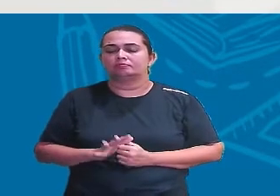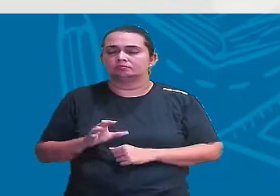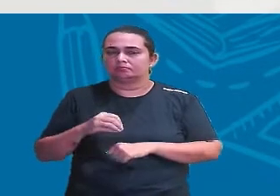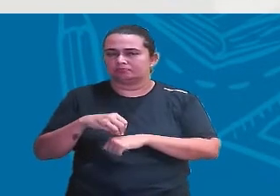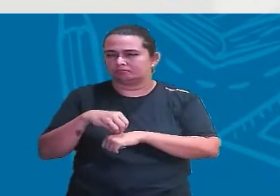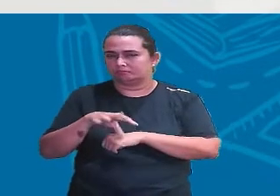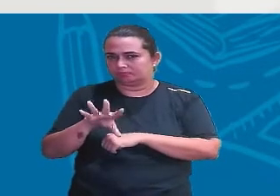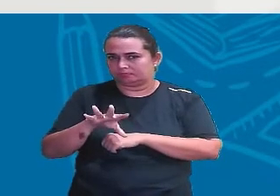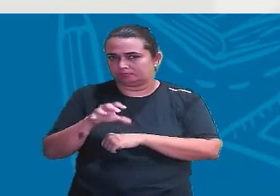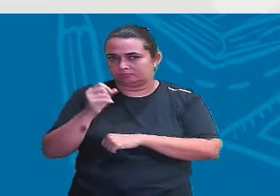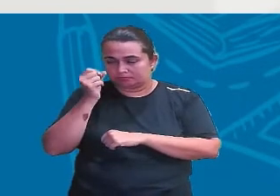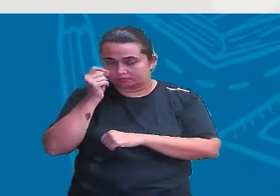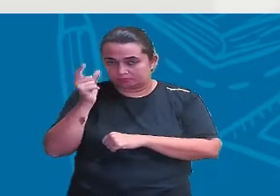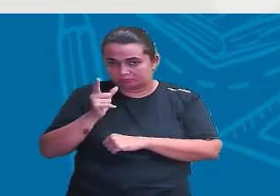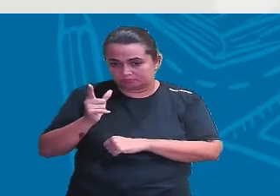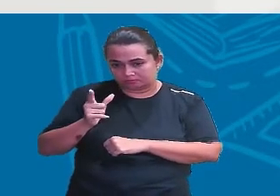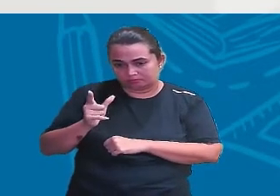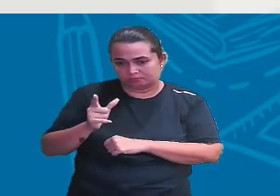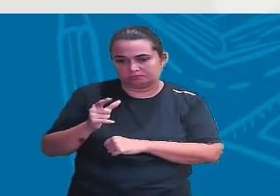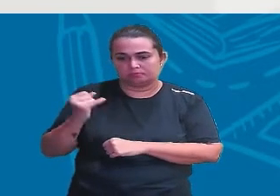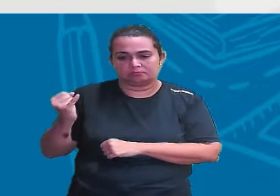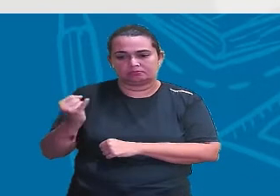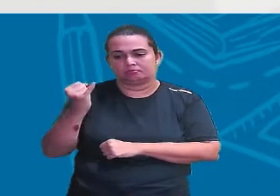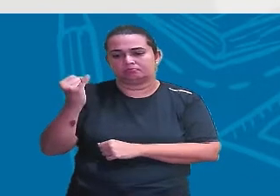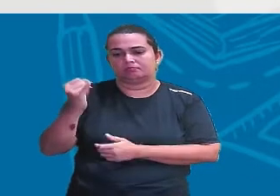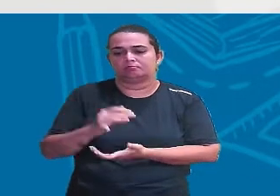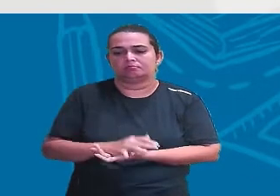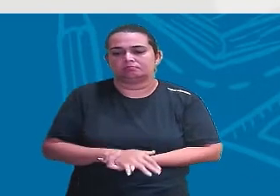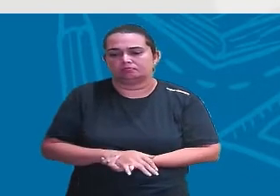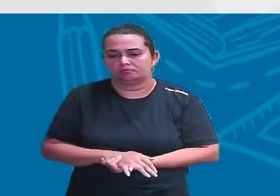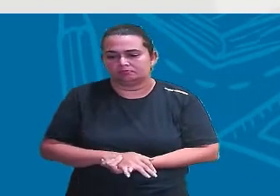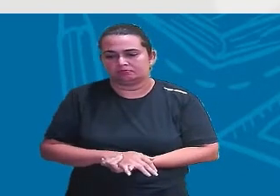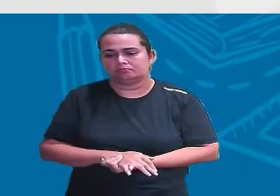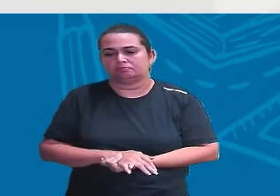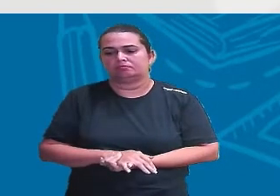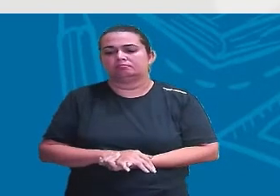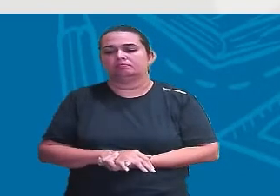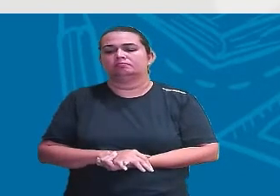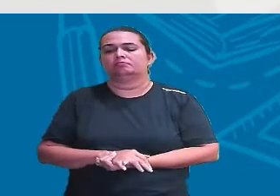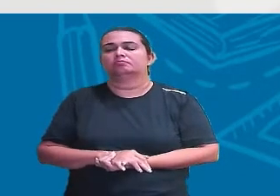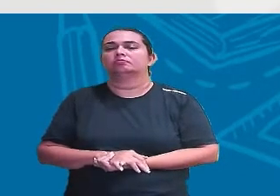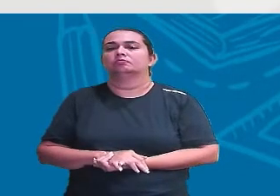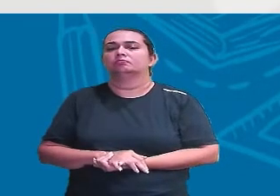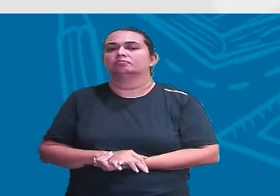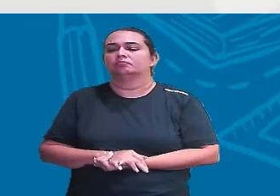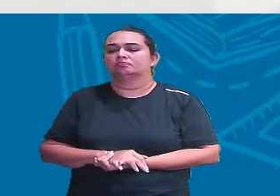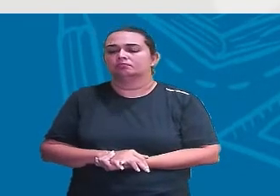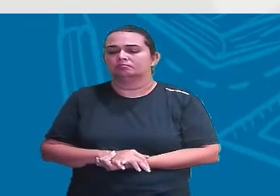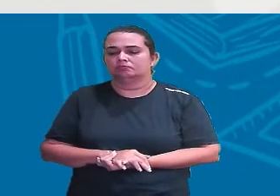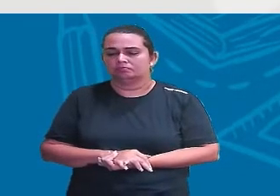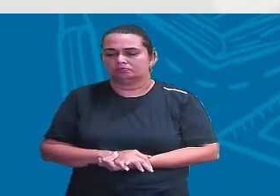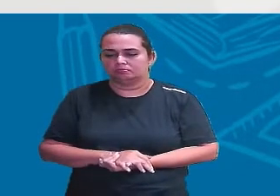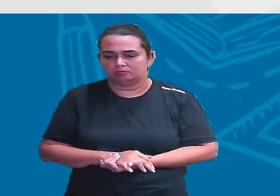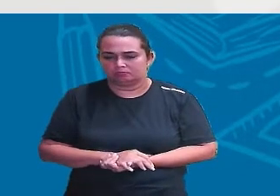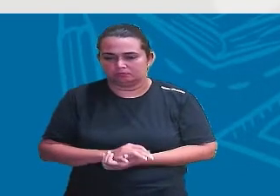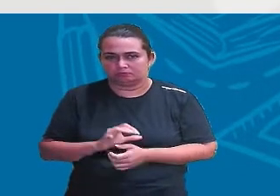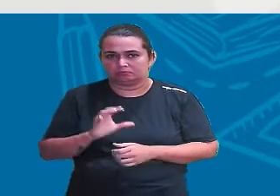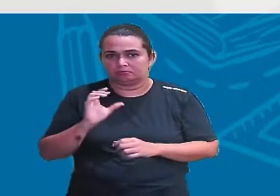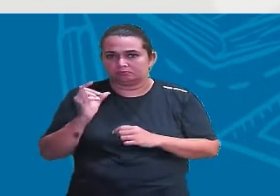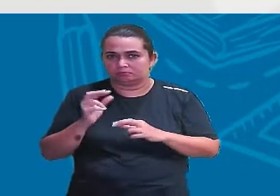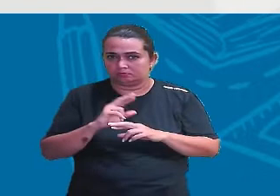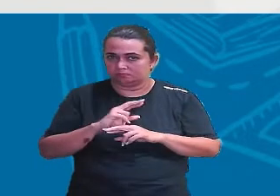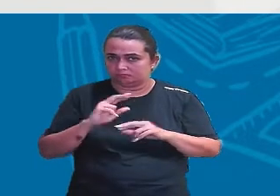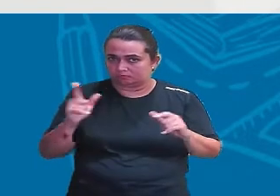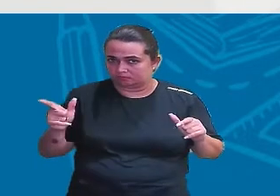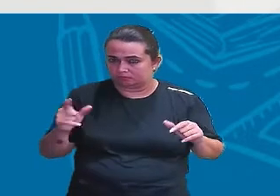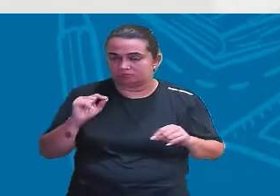nessa dica porque é super importante você saber. Conjuntivo é de verbos e conjunções.